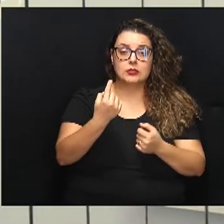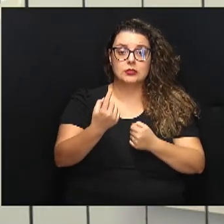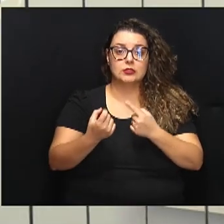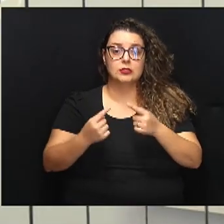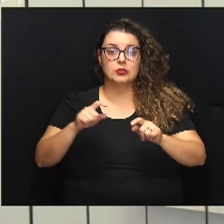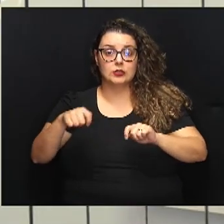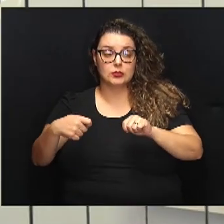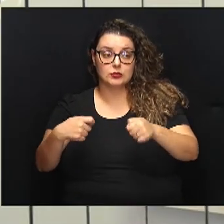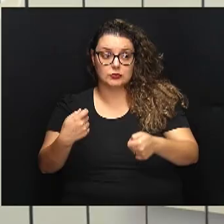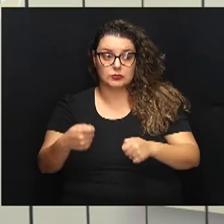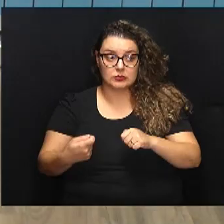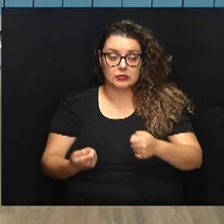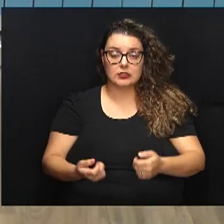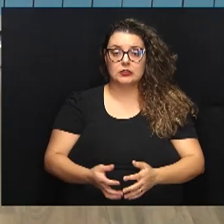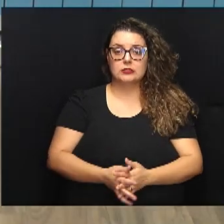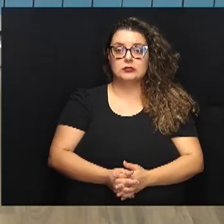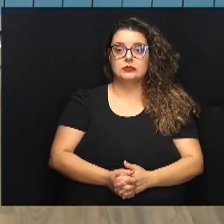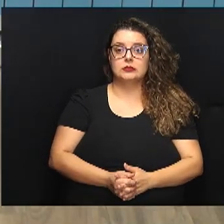sinais?